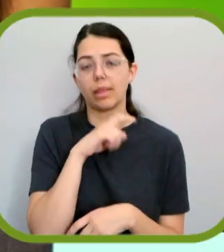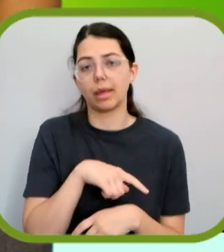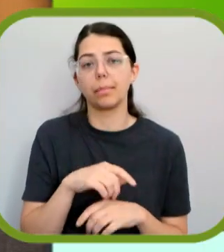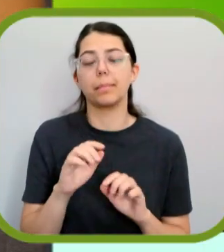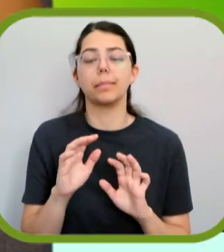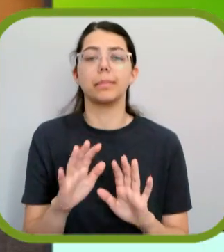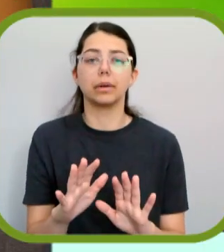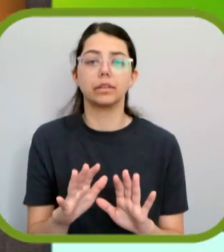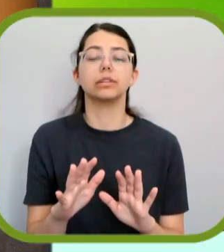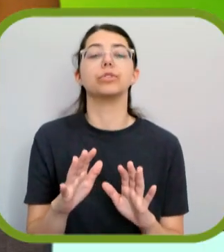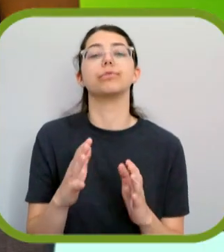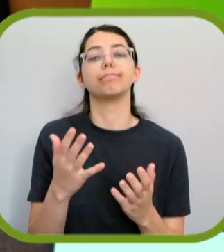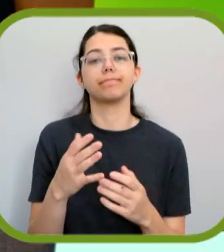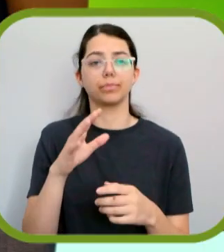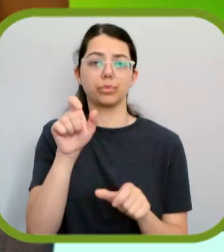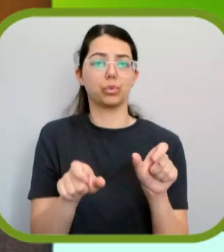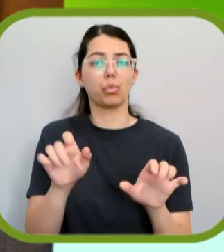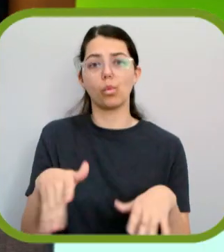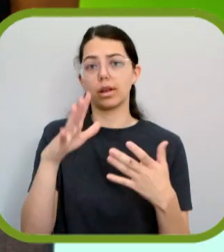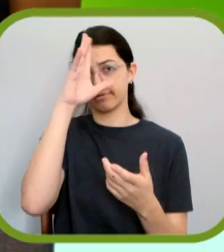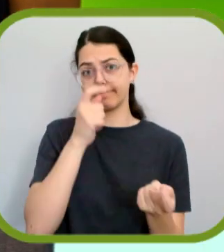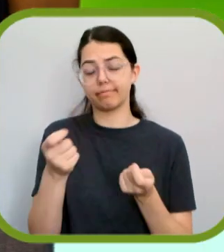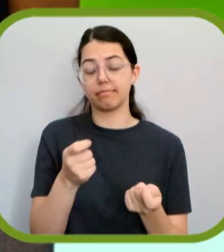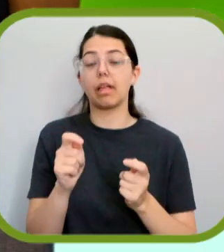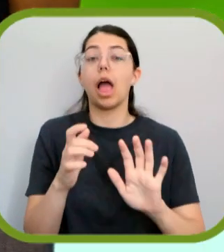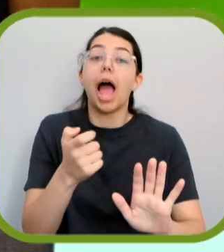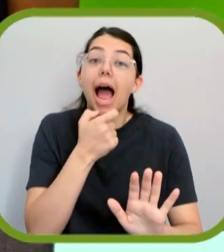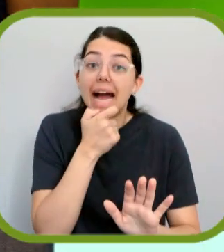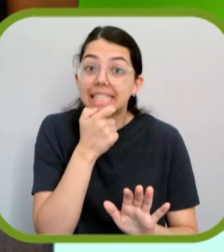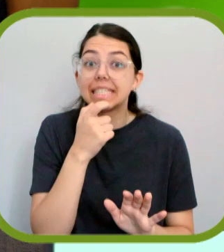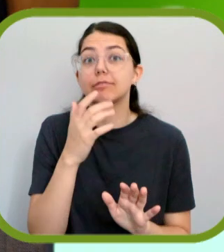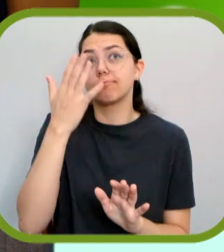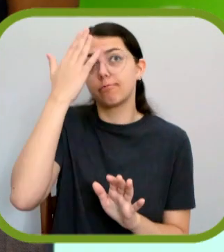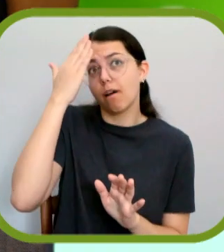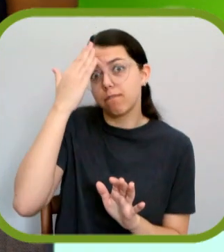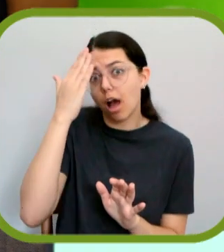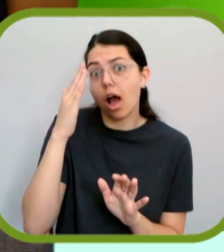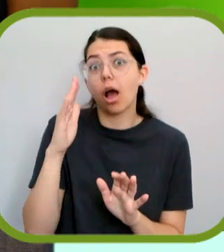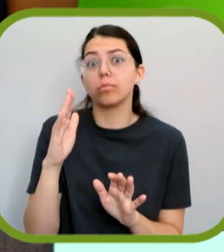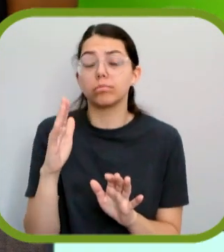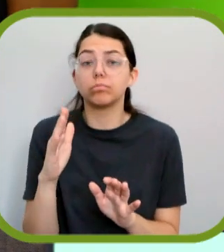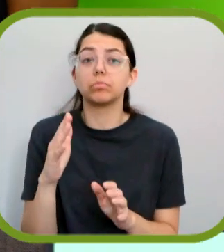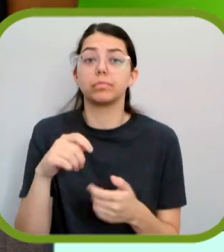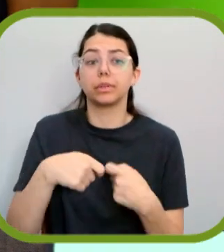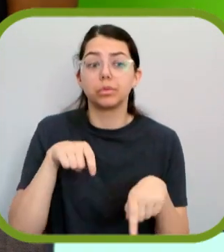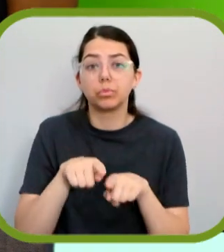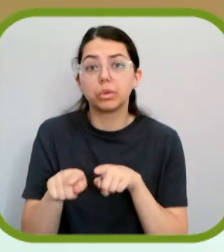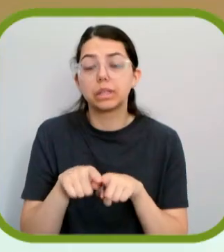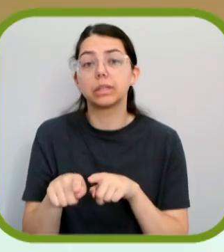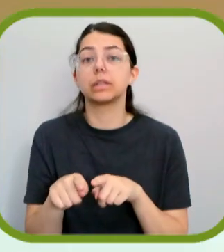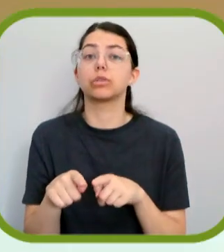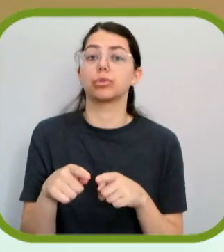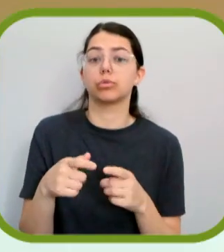ficar quebradas. O que não é um problema, porque acho que à partida qualquer pessoa que esteja na governação, assumindo que entra